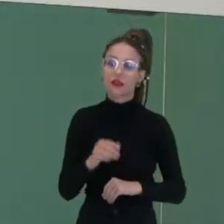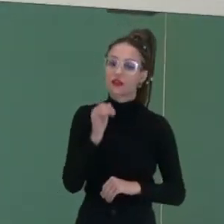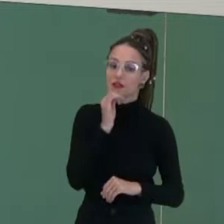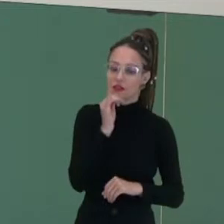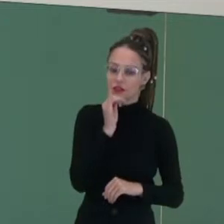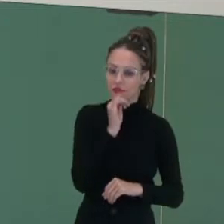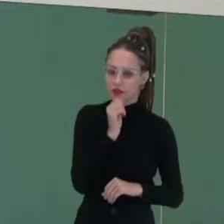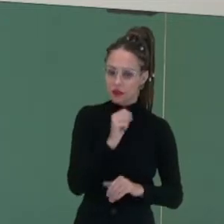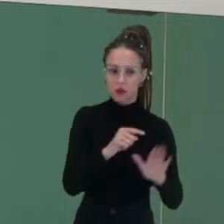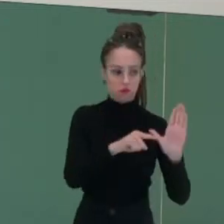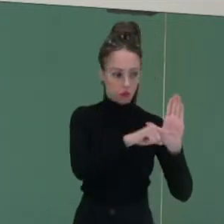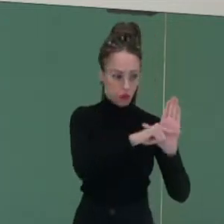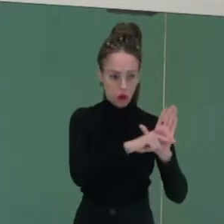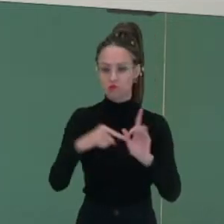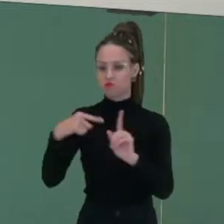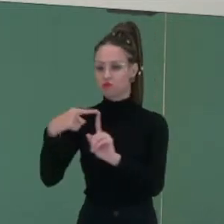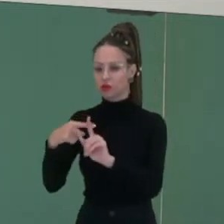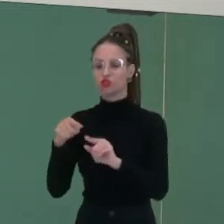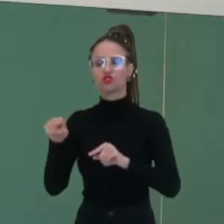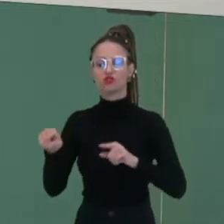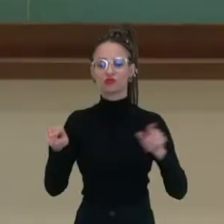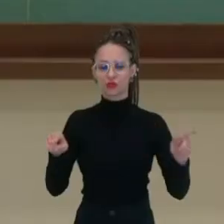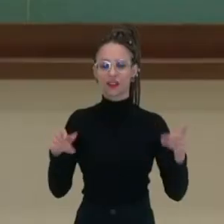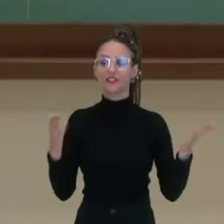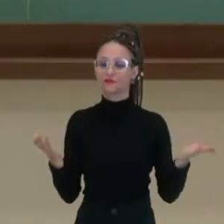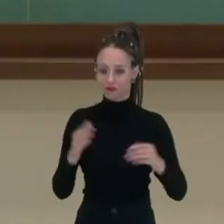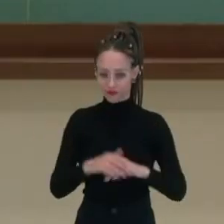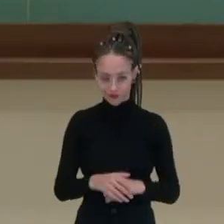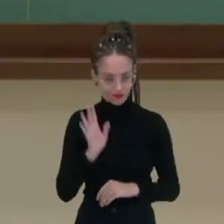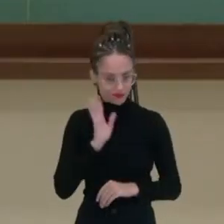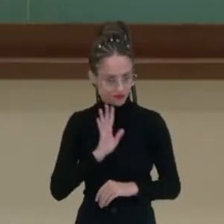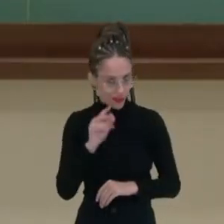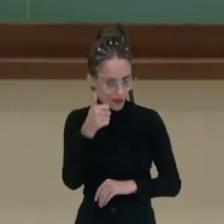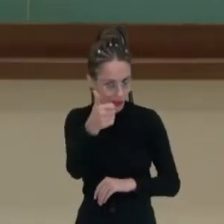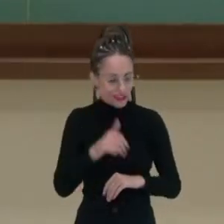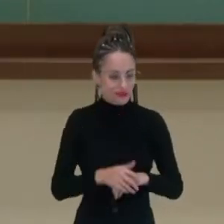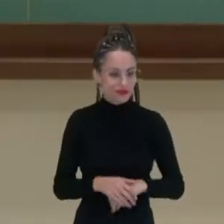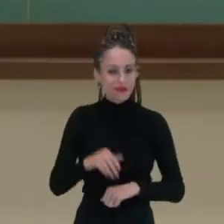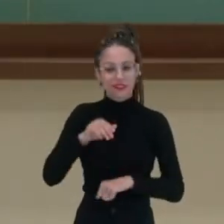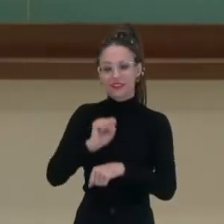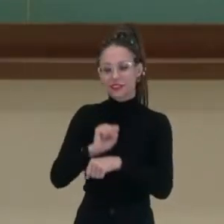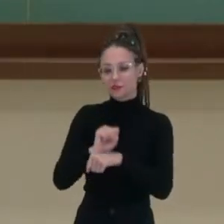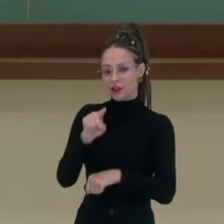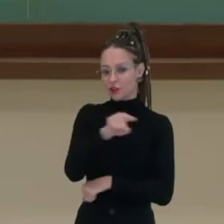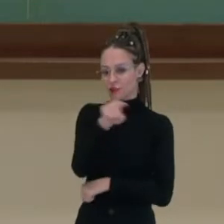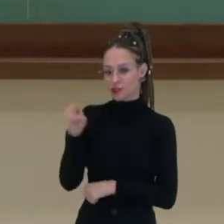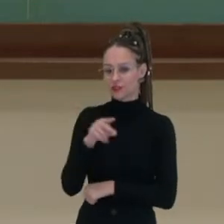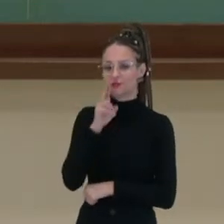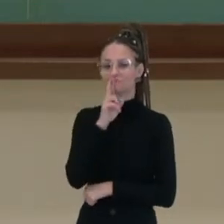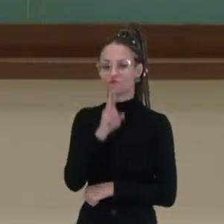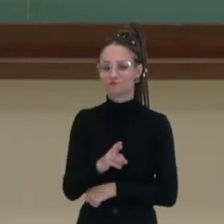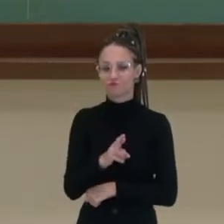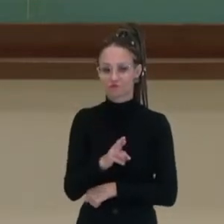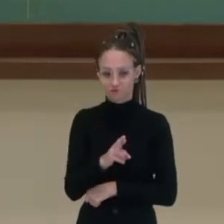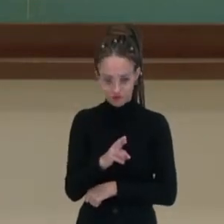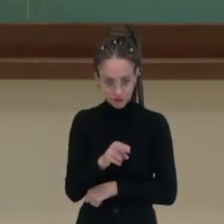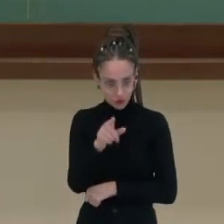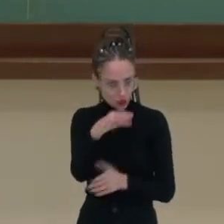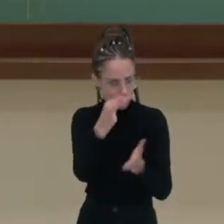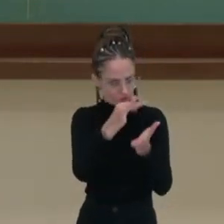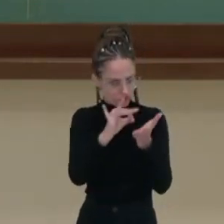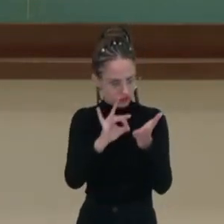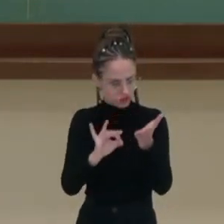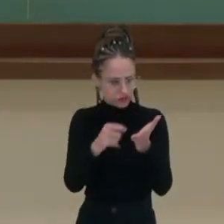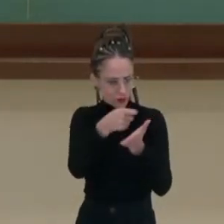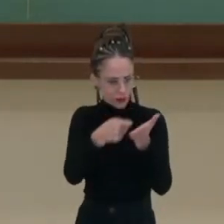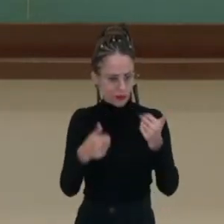e uma desvantagem dessa nova forma produtiva. Que bacana, hein? Então aguardo vocês com uma possível resposta. Capriche bem